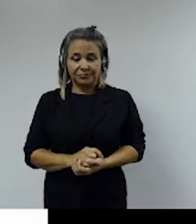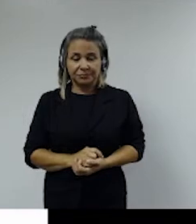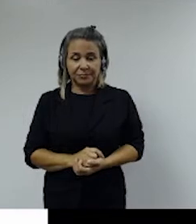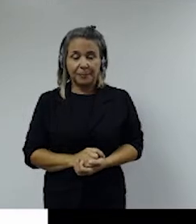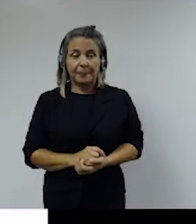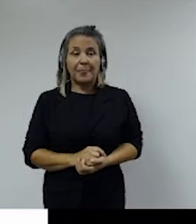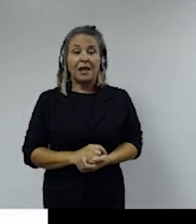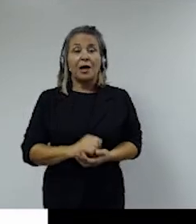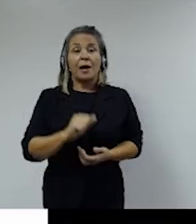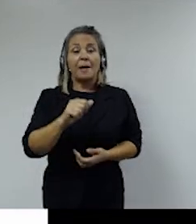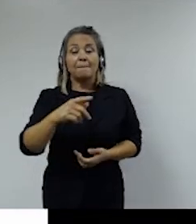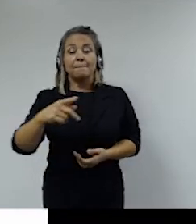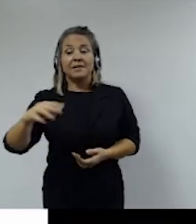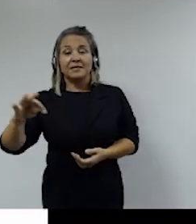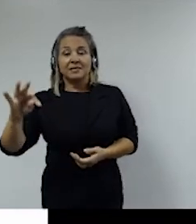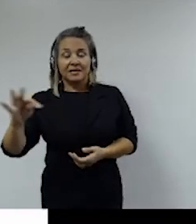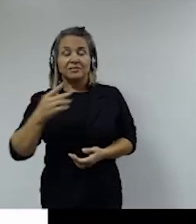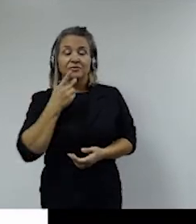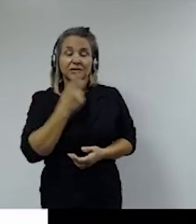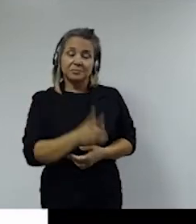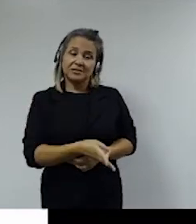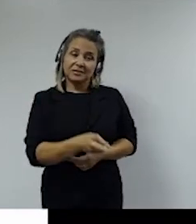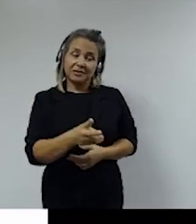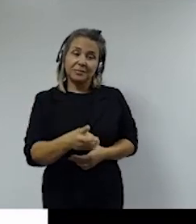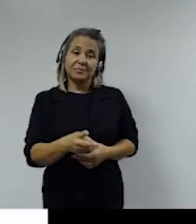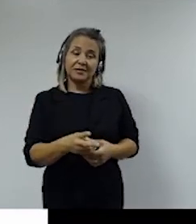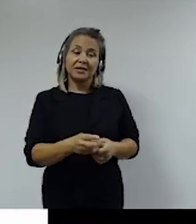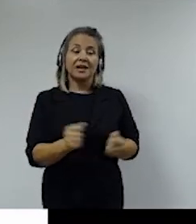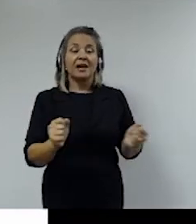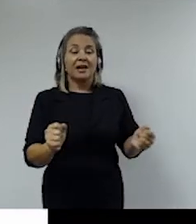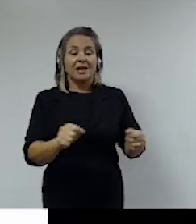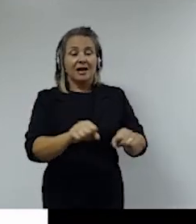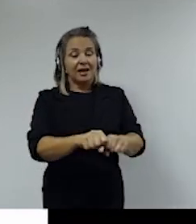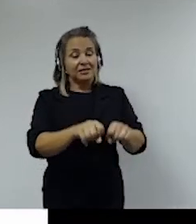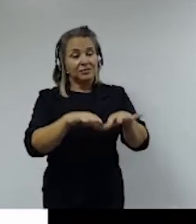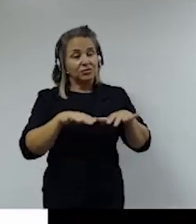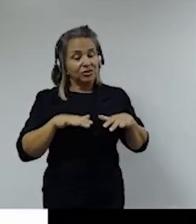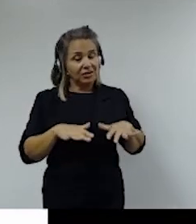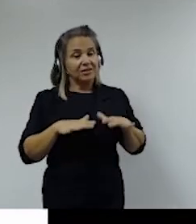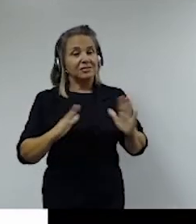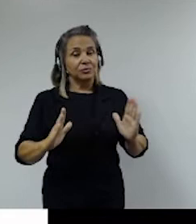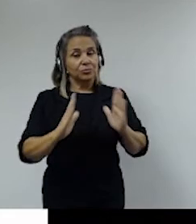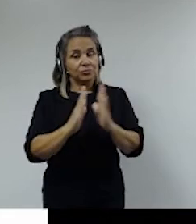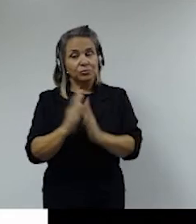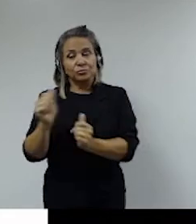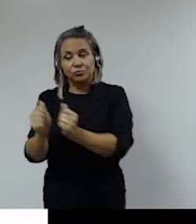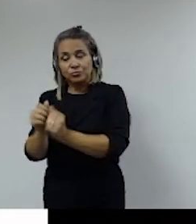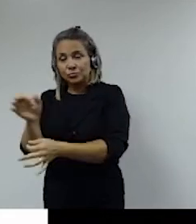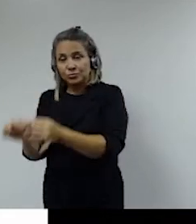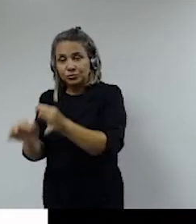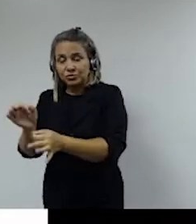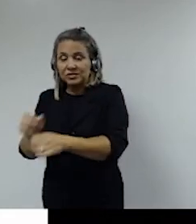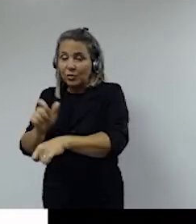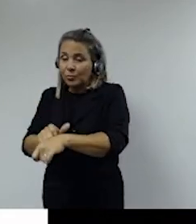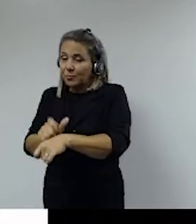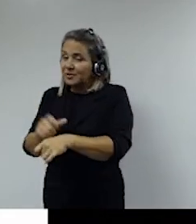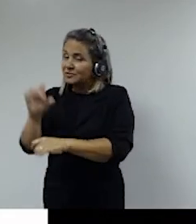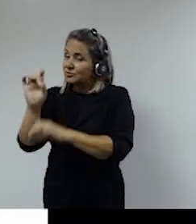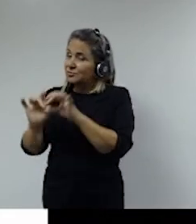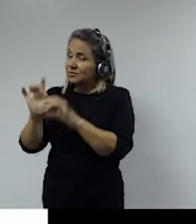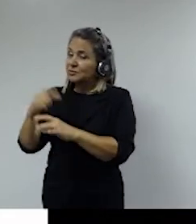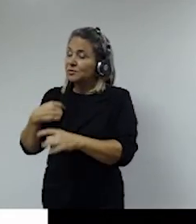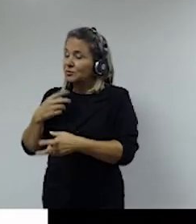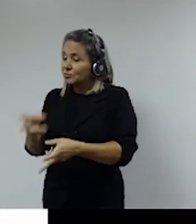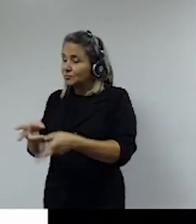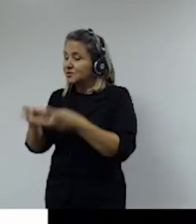Como a PT, a gente costuma dizer, né, que as audiências de custódia, na verdade, elas constituem exatamente um momento privilegiado, né, para a gente